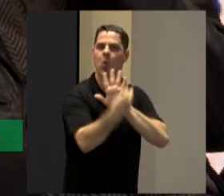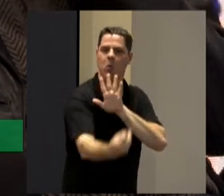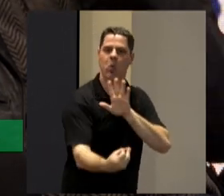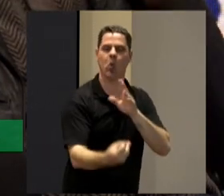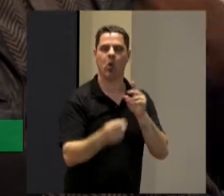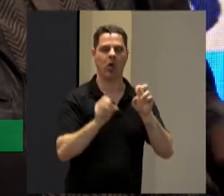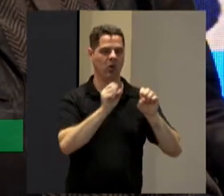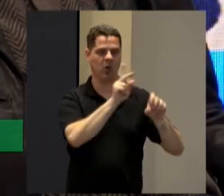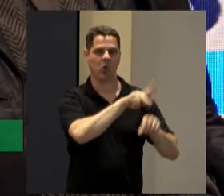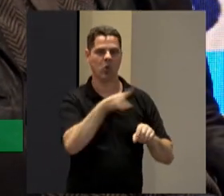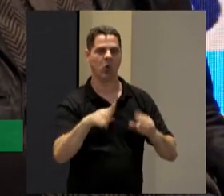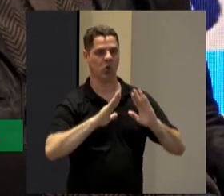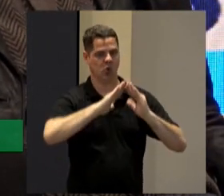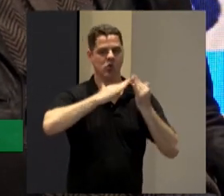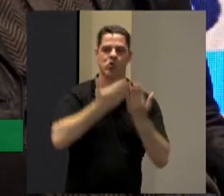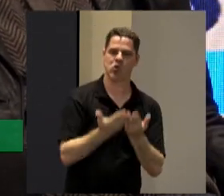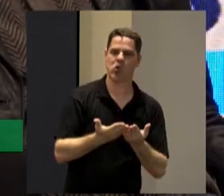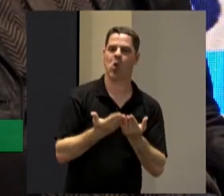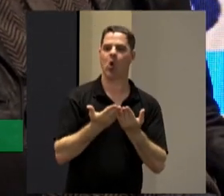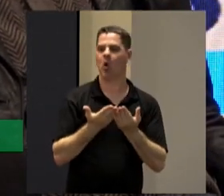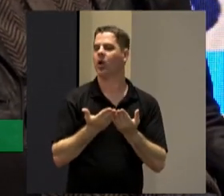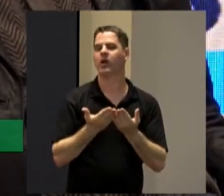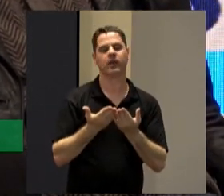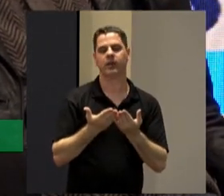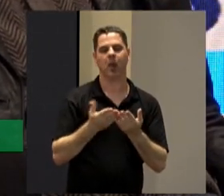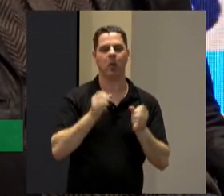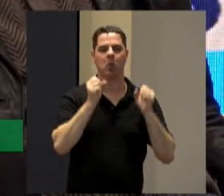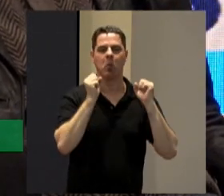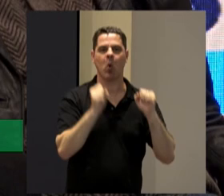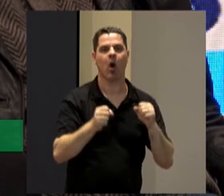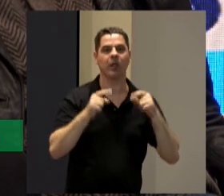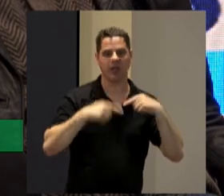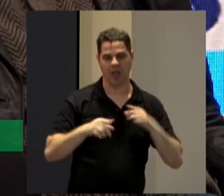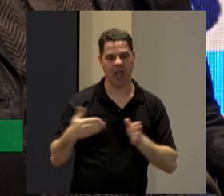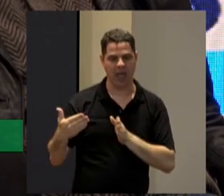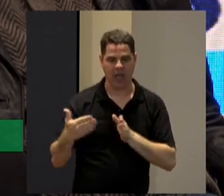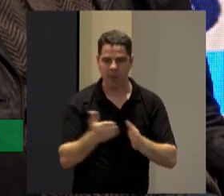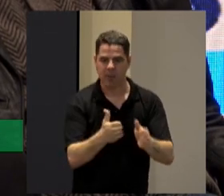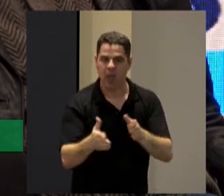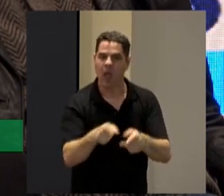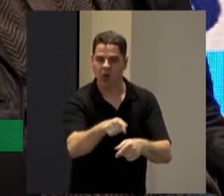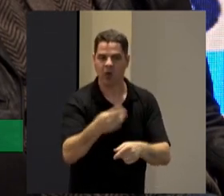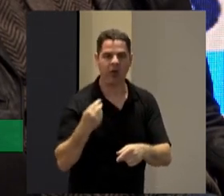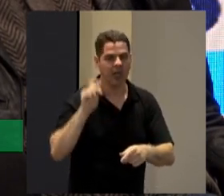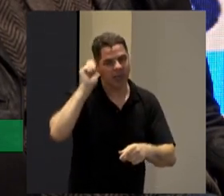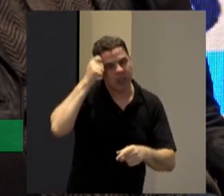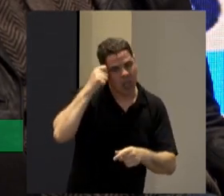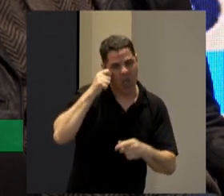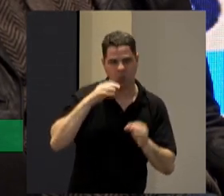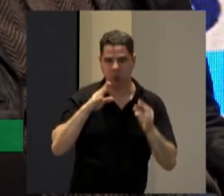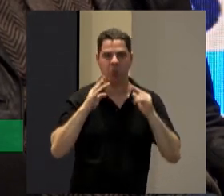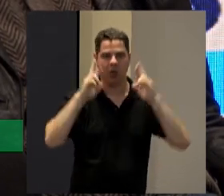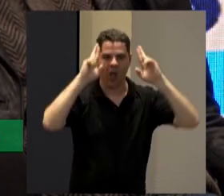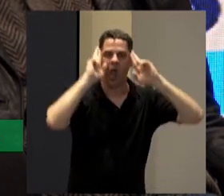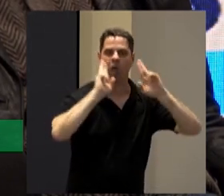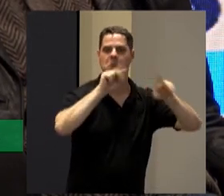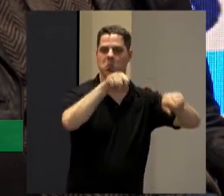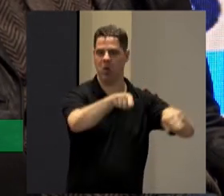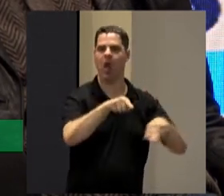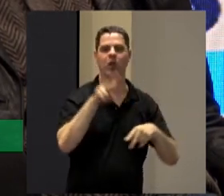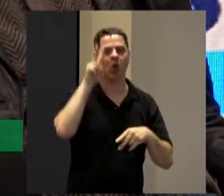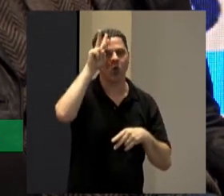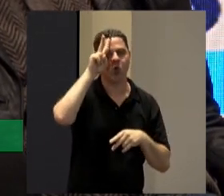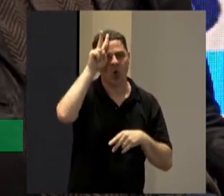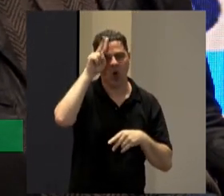feita nas nossas unidades educativas, para que eles possam enxergar que a história deles é levada em consideração. E que